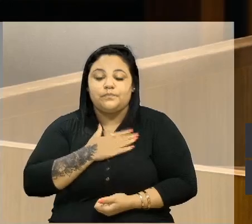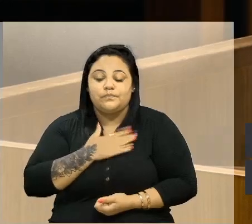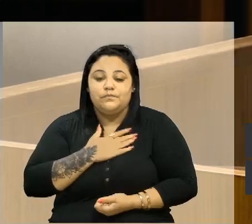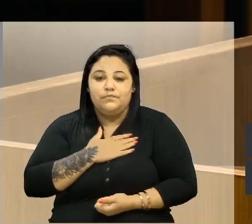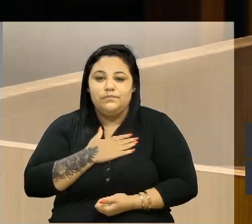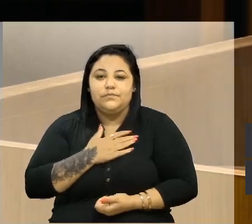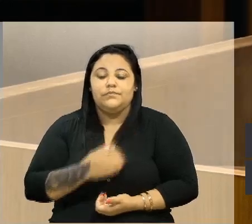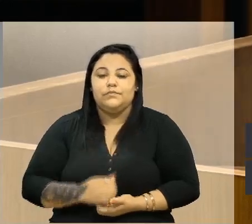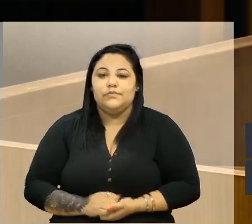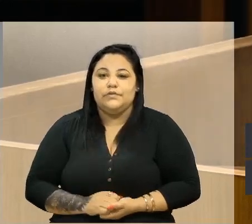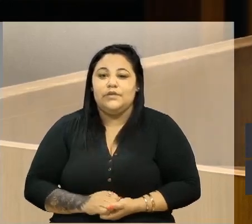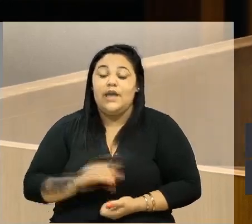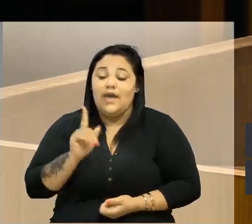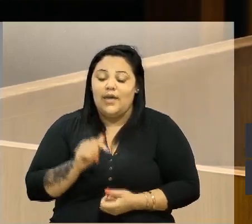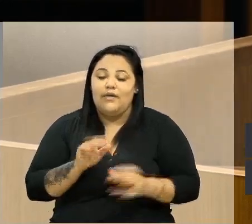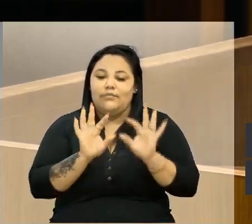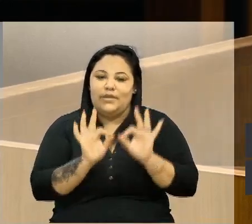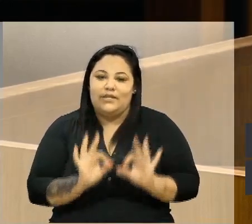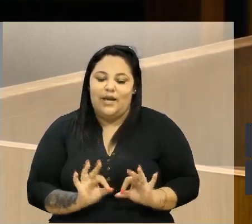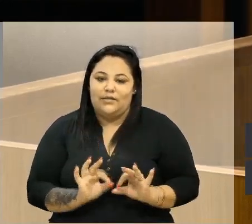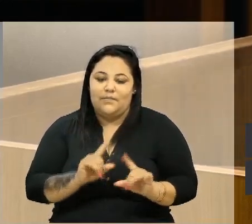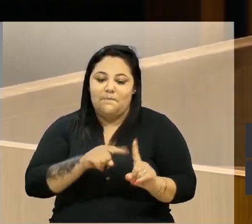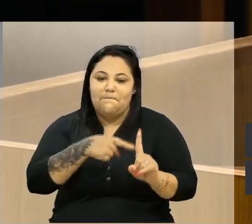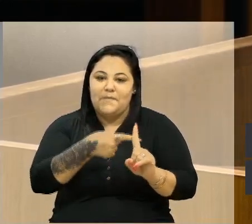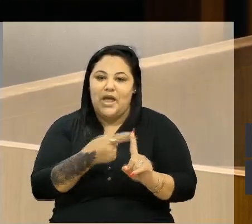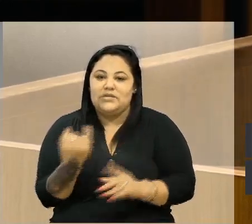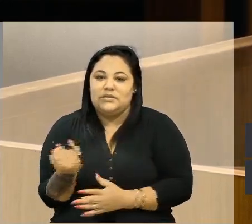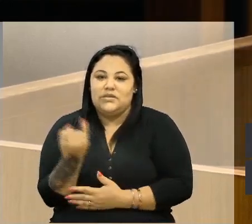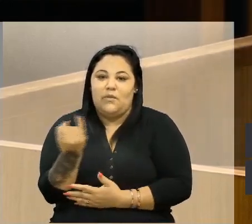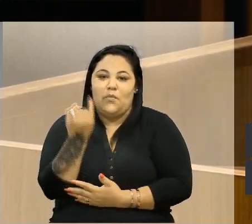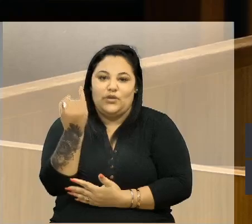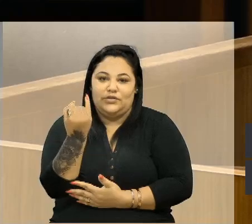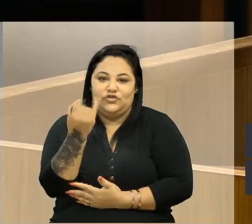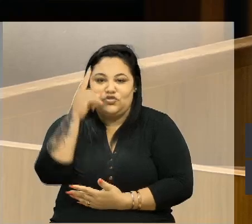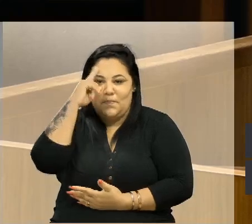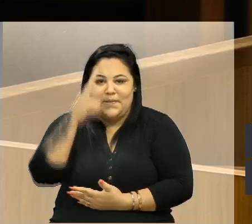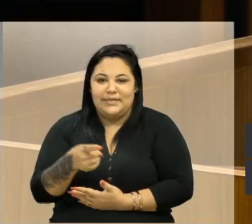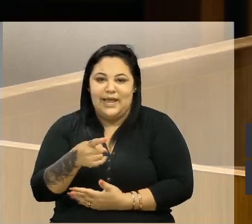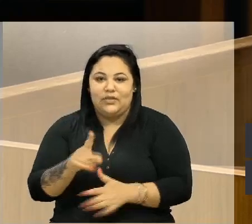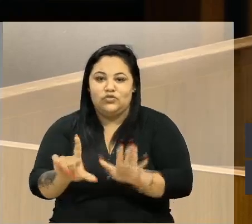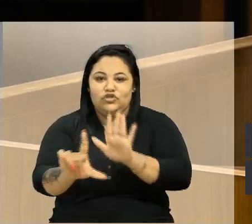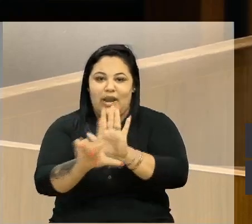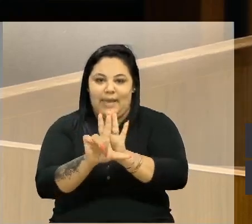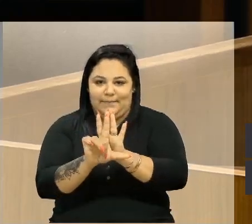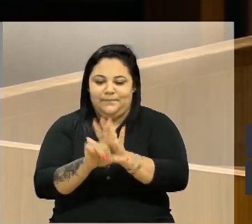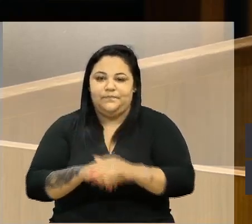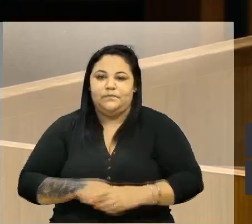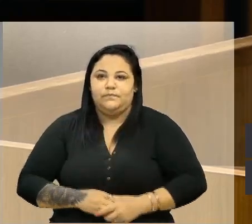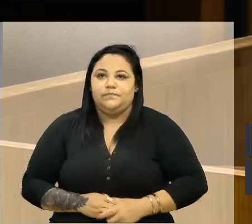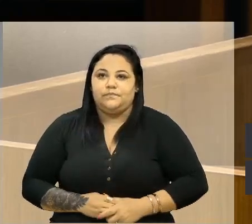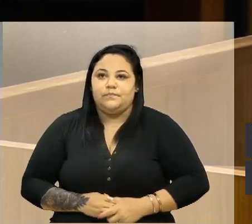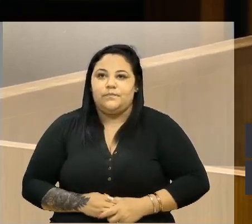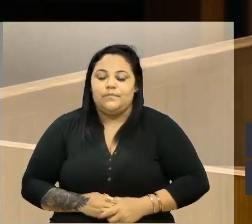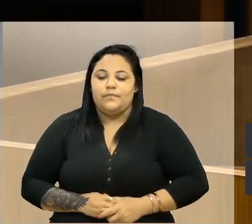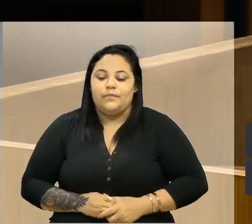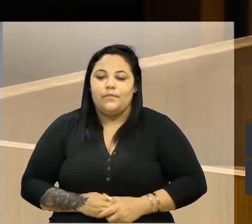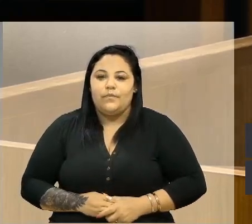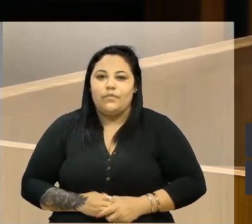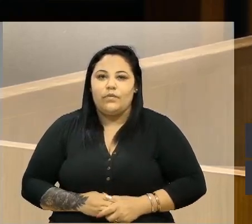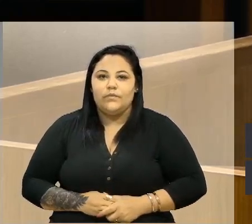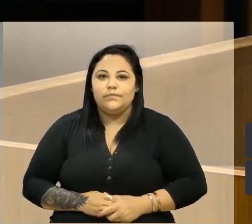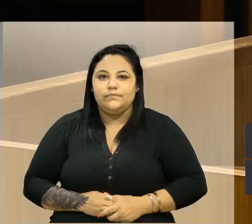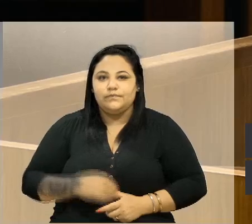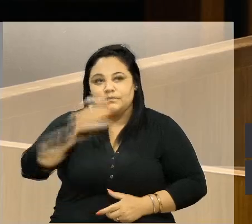é uma das questões mais importantes de um mandato legislativo. Fora isso, eu